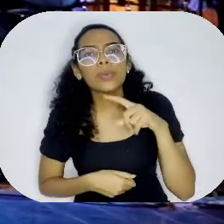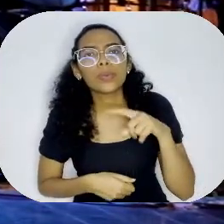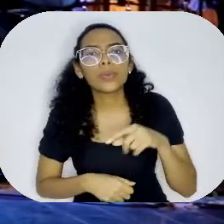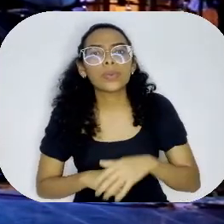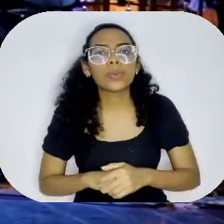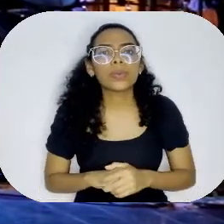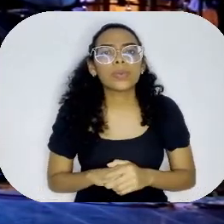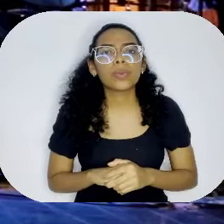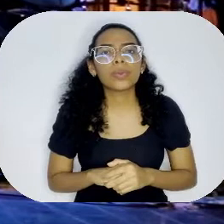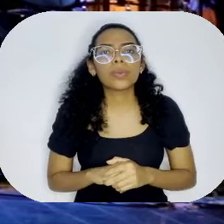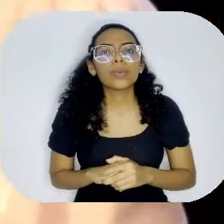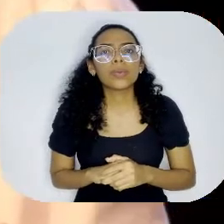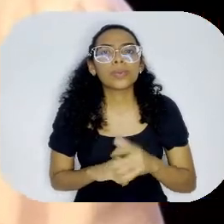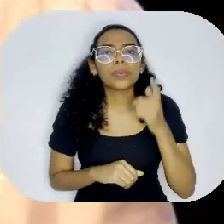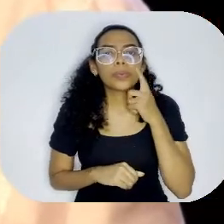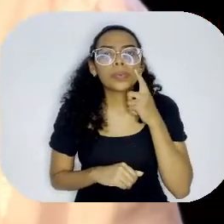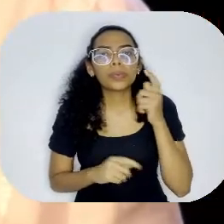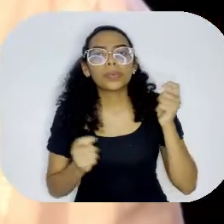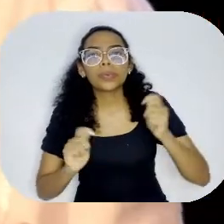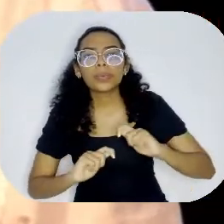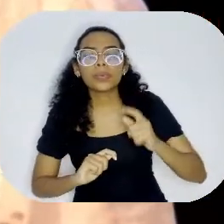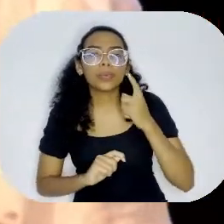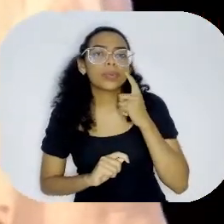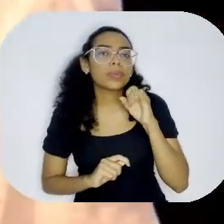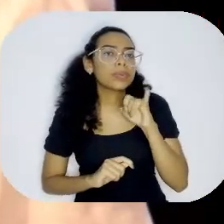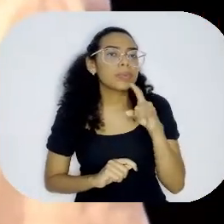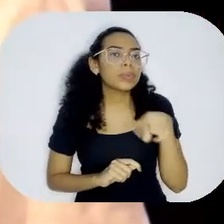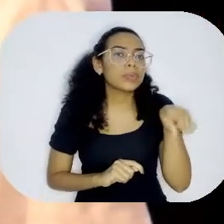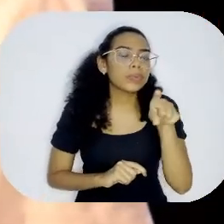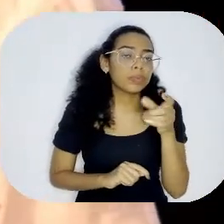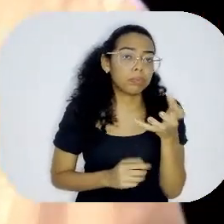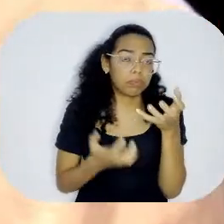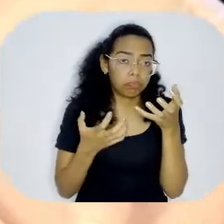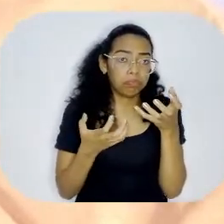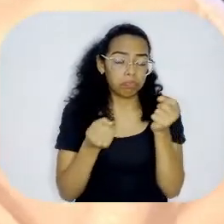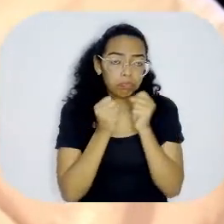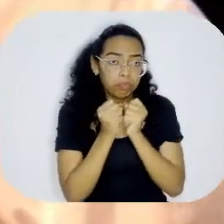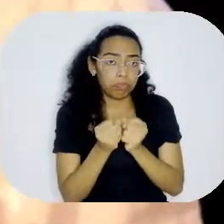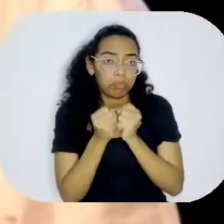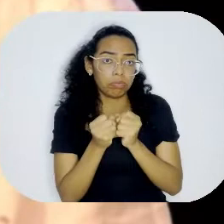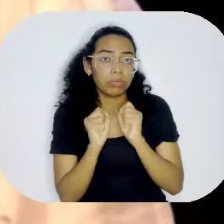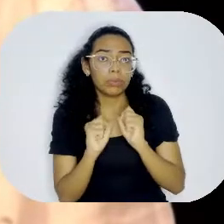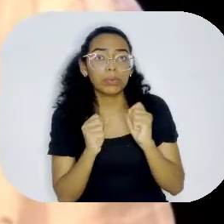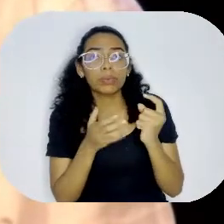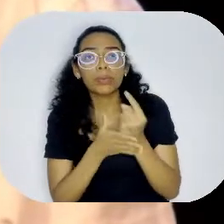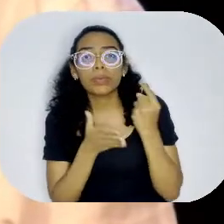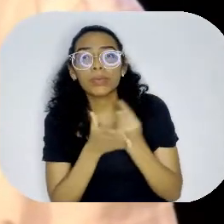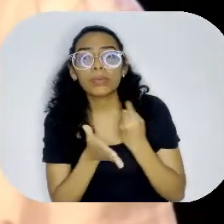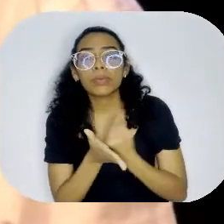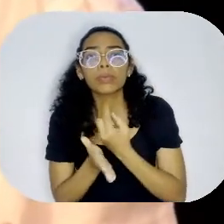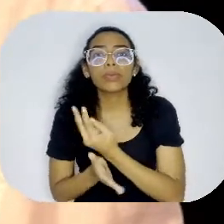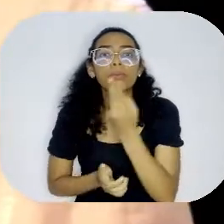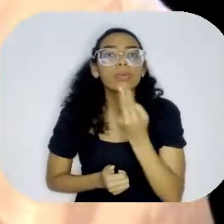poemas, ao invés de digitar lá, vão declamar. Então, eu queria que aqueles poetas do ensaio interativo que estão aí, ficassem aqui para ir chamando aqui pelo nome, alguns eu